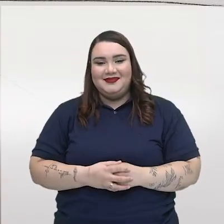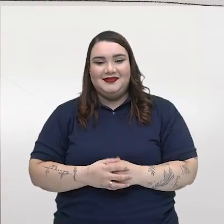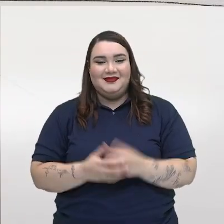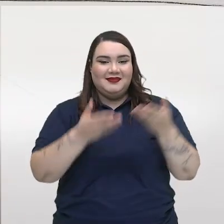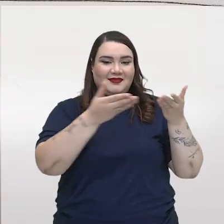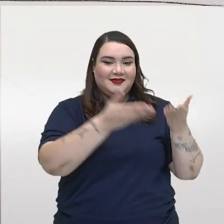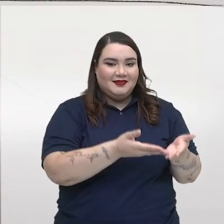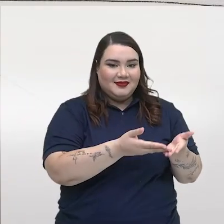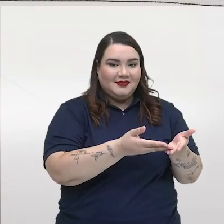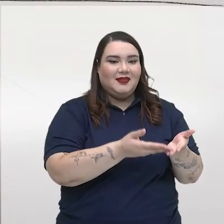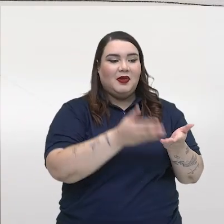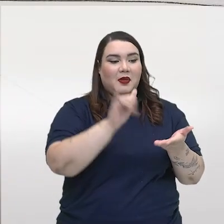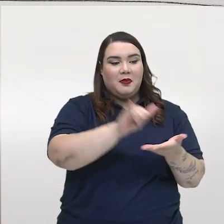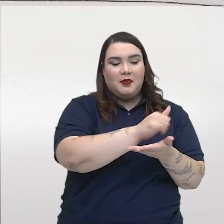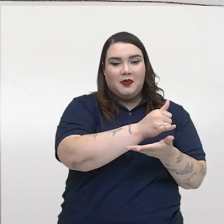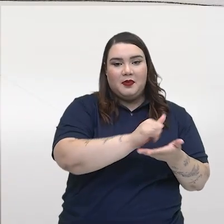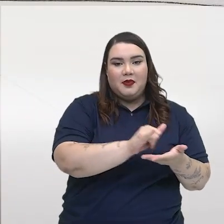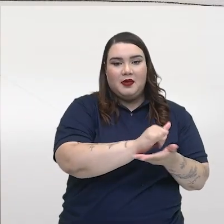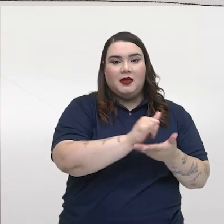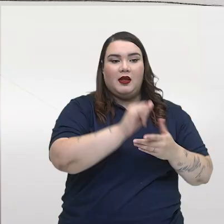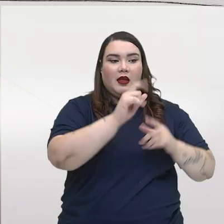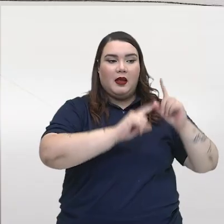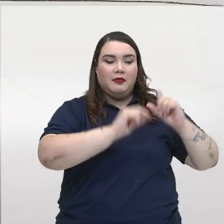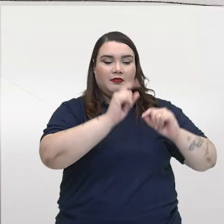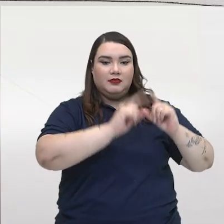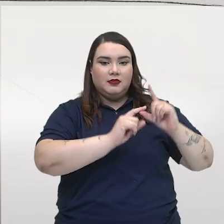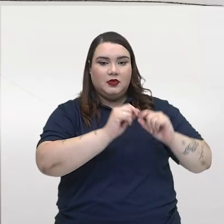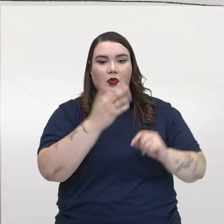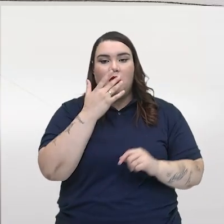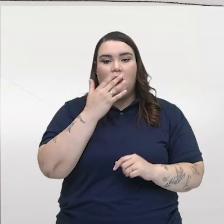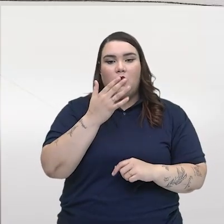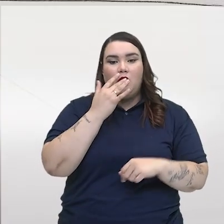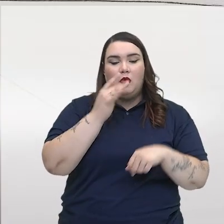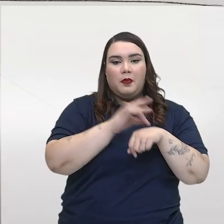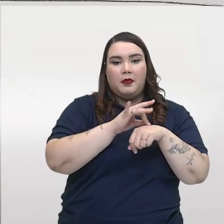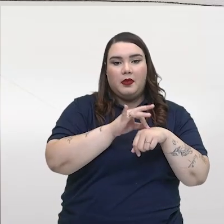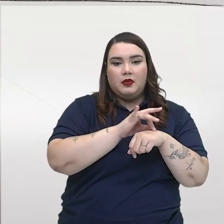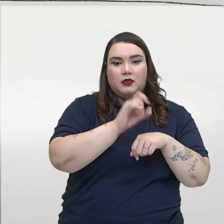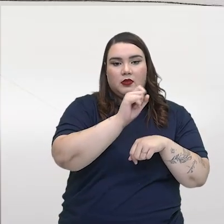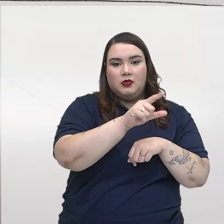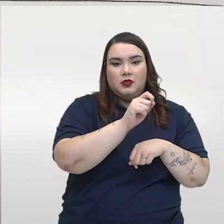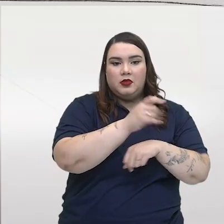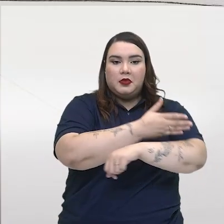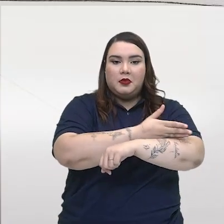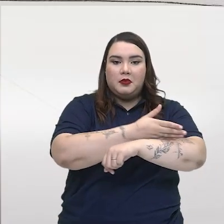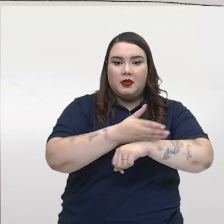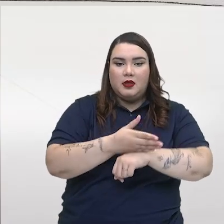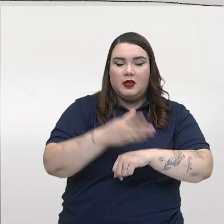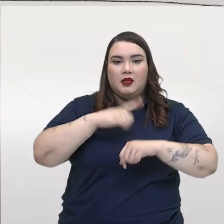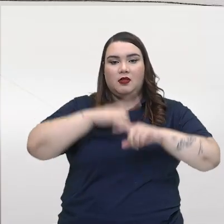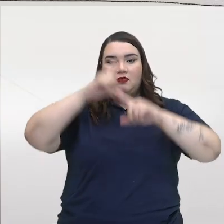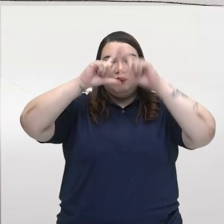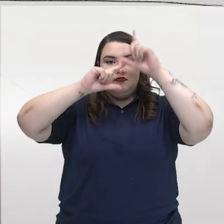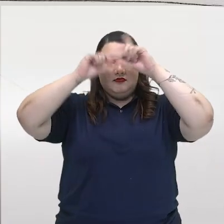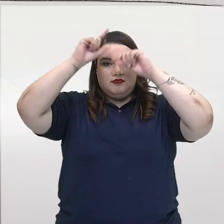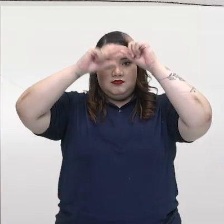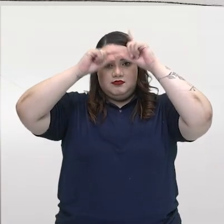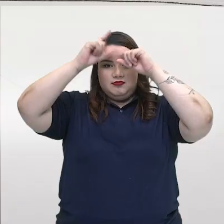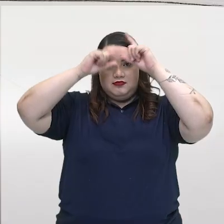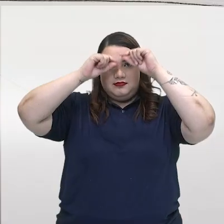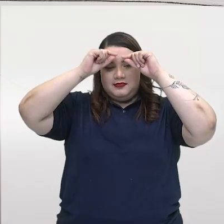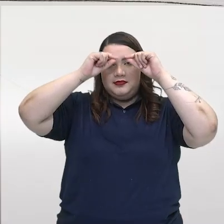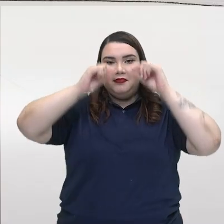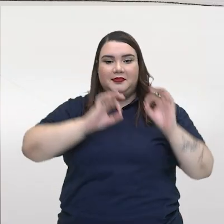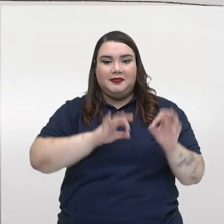boi caprichoso, que tem como cores o azul, o preto e o branco, e tem a estrela na testa, né? Então